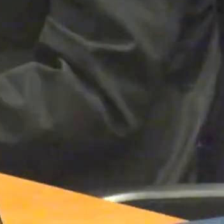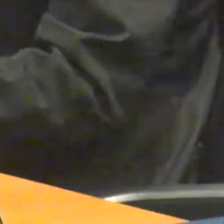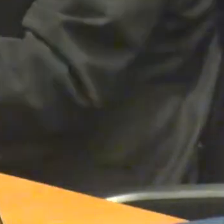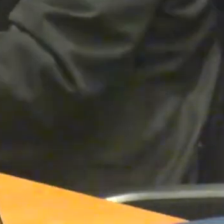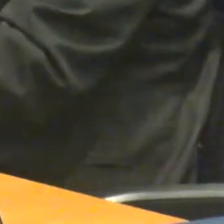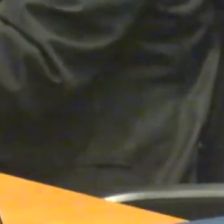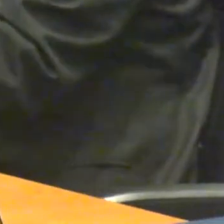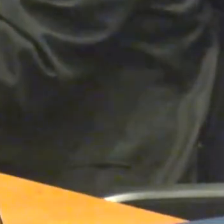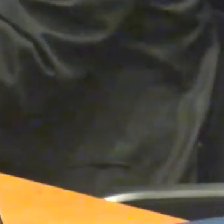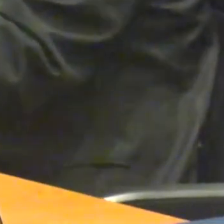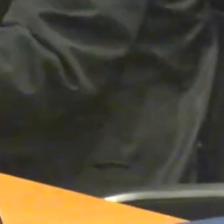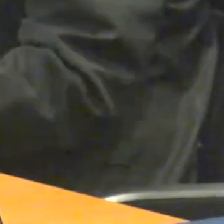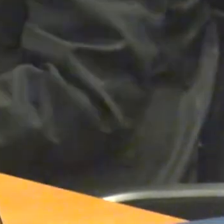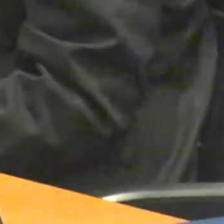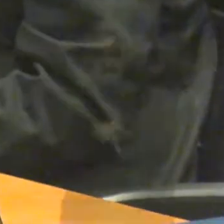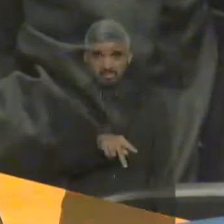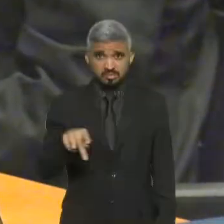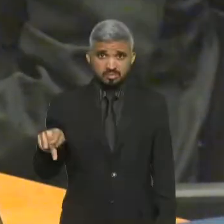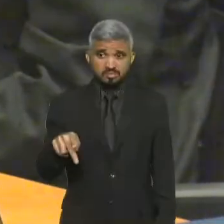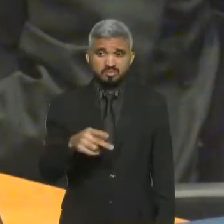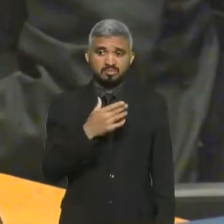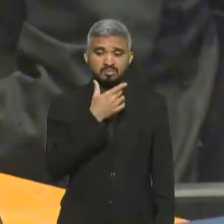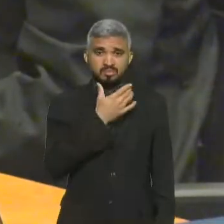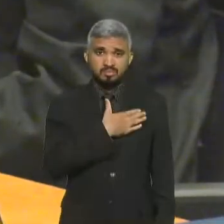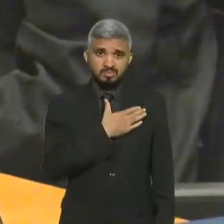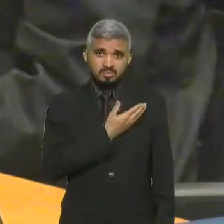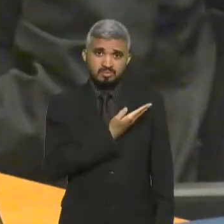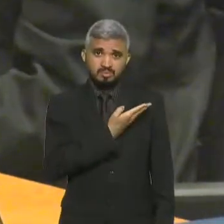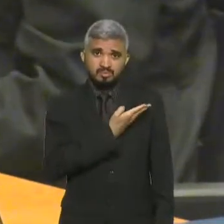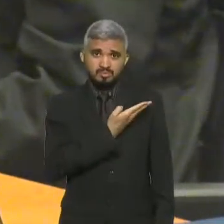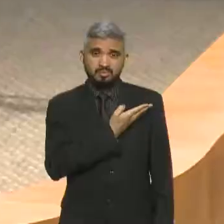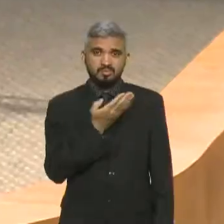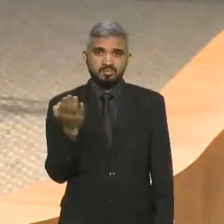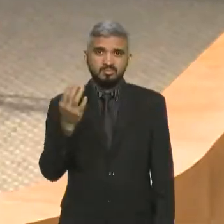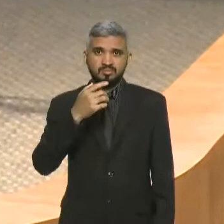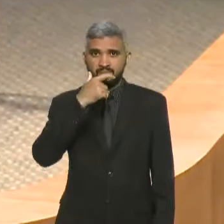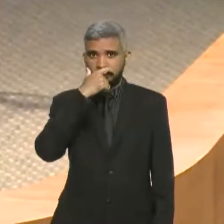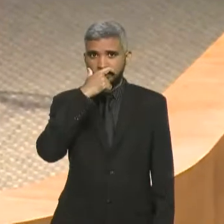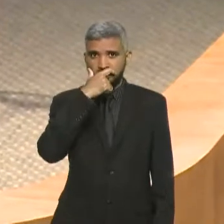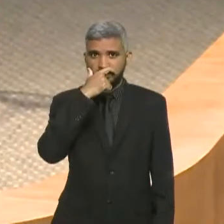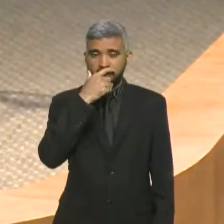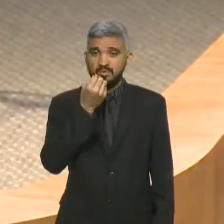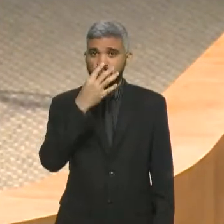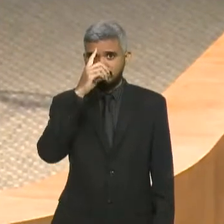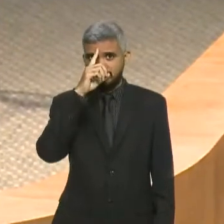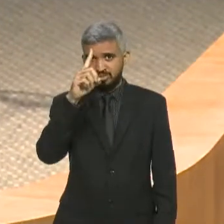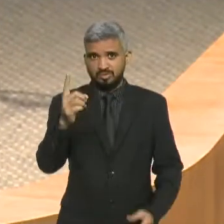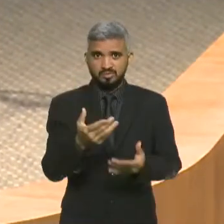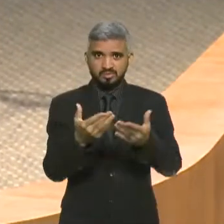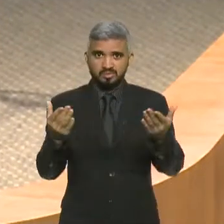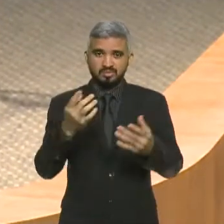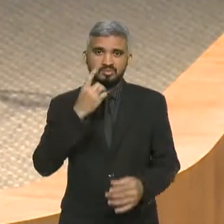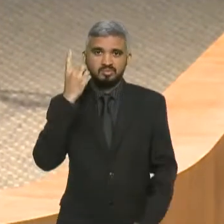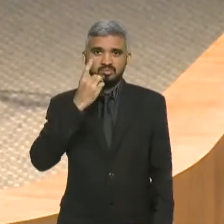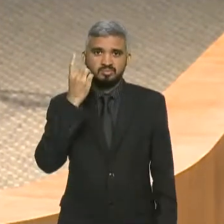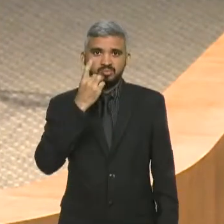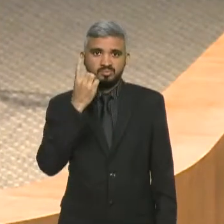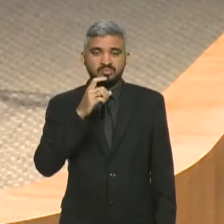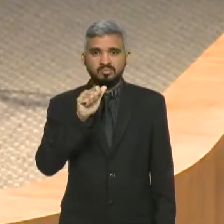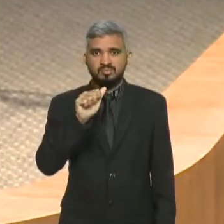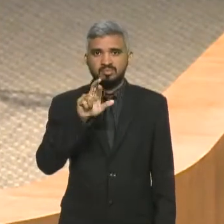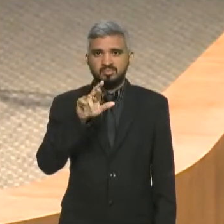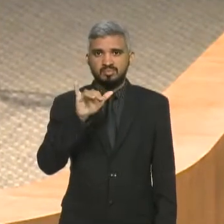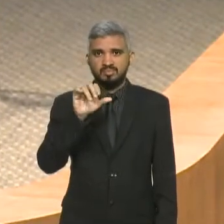Senhor presidente, meu amigo, meu príncipe, deputado César Pires, muito bom dia. Bom dia aos demais deputados. Ariston, meu